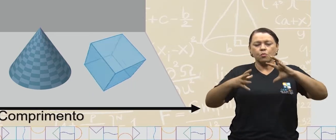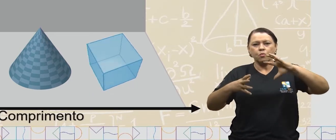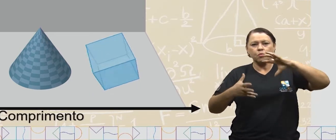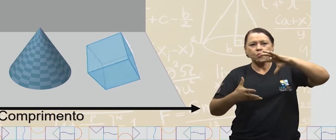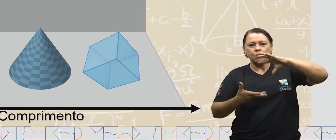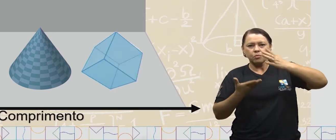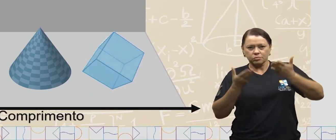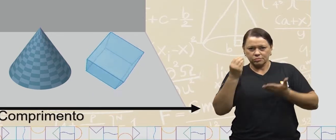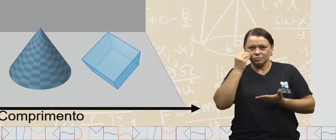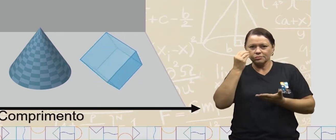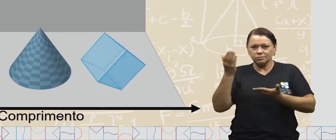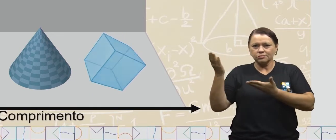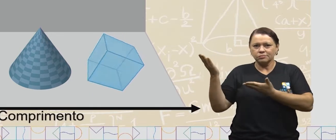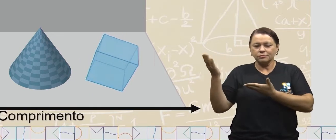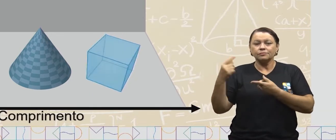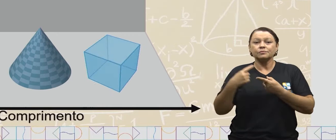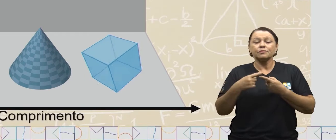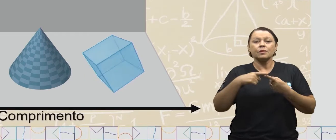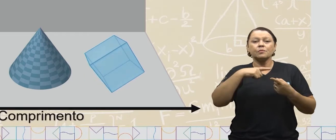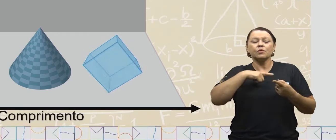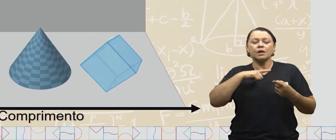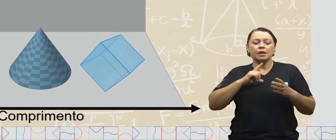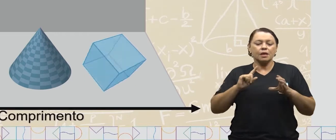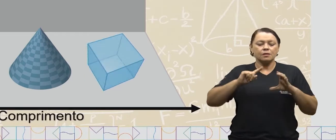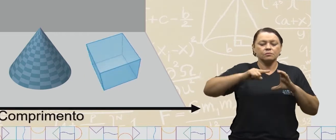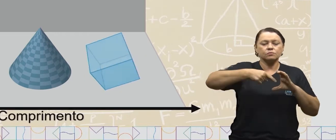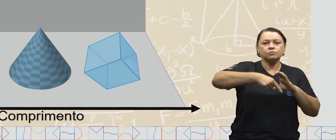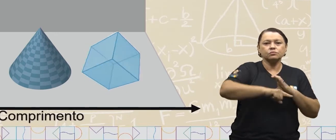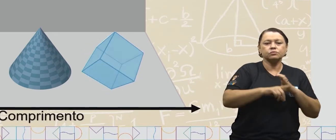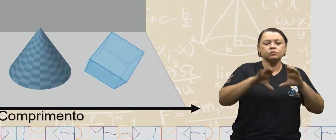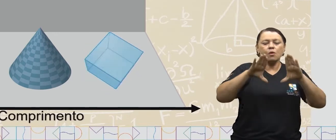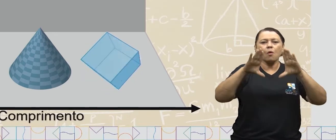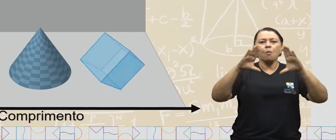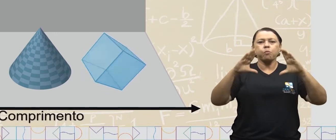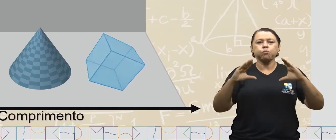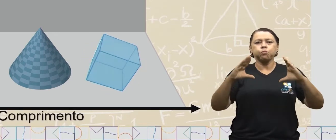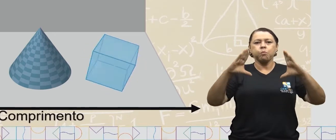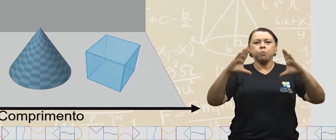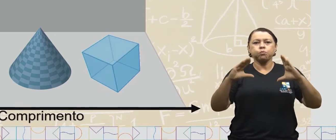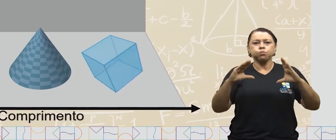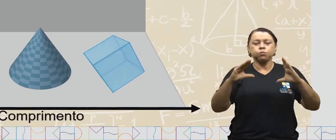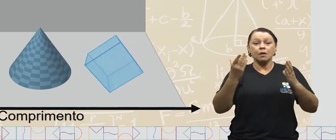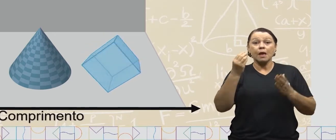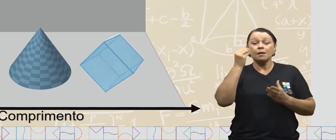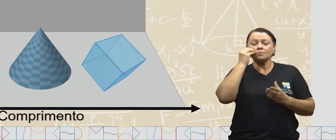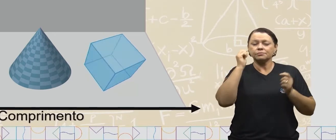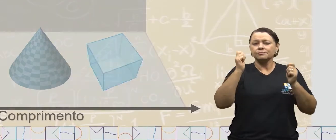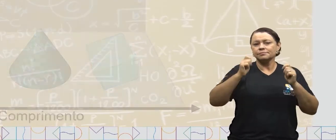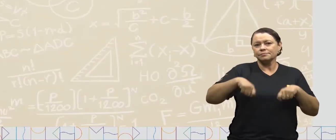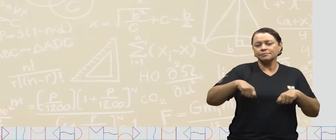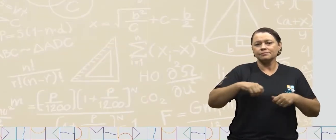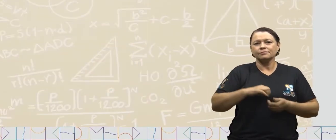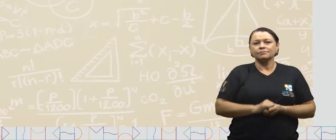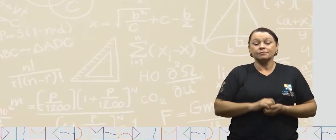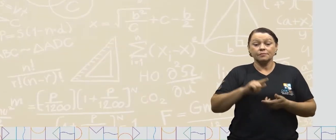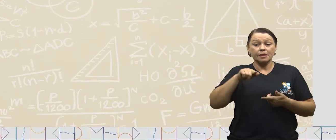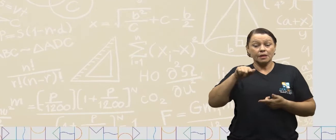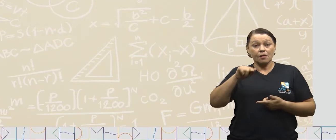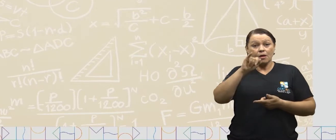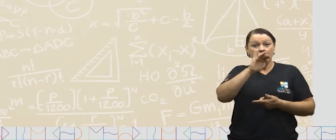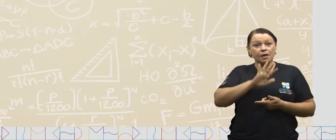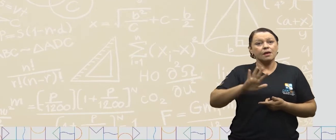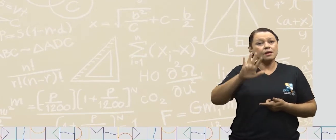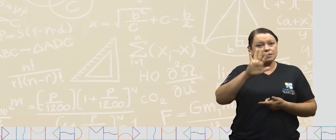terceiro eixo, a profundidade, ganha um volume. Observe, ele salta da tela. Essas